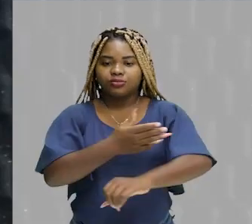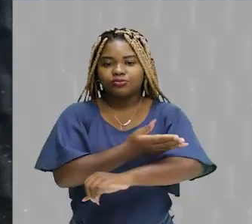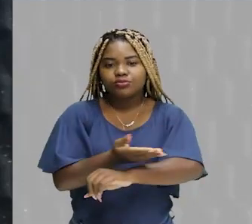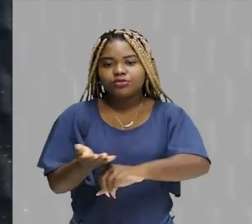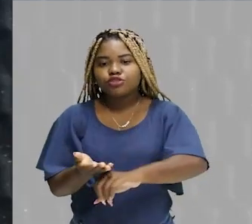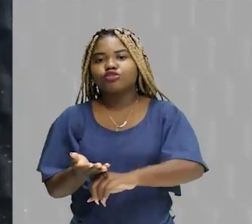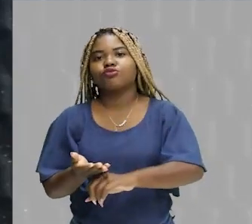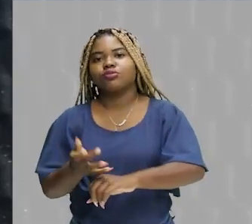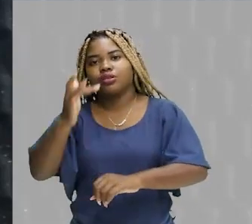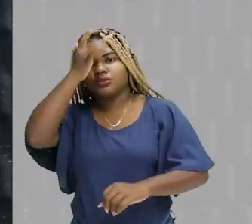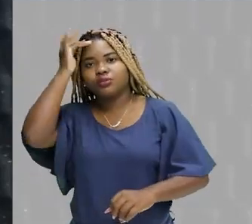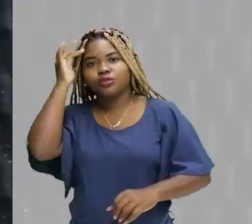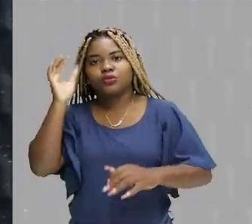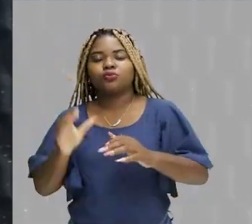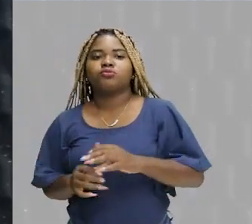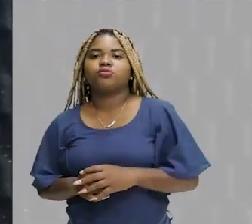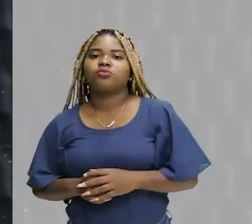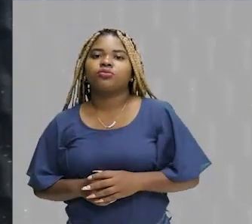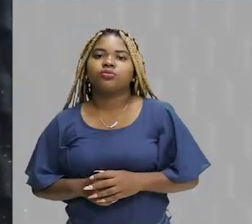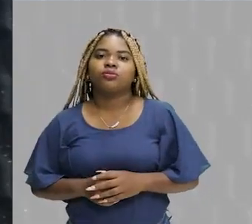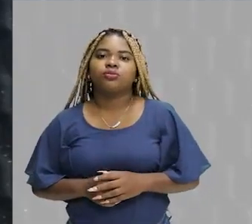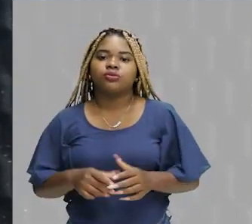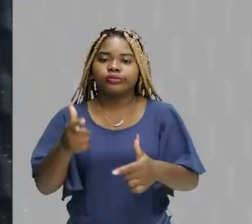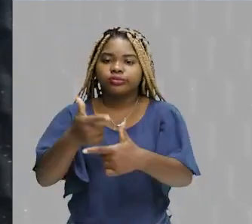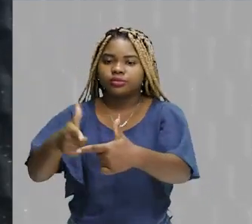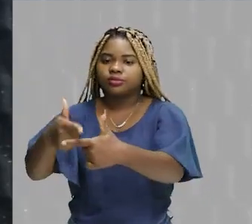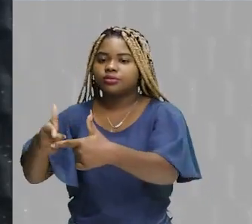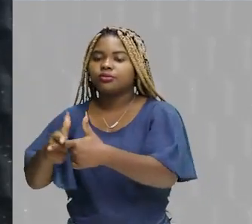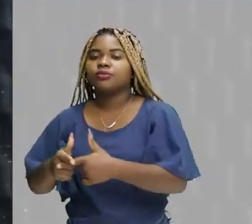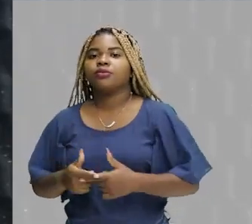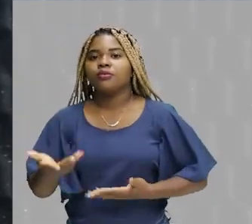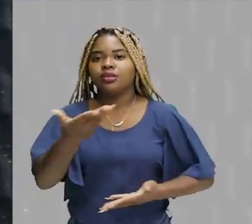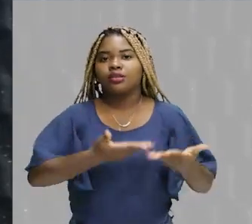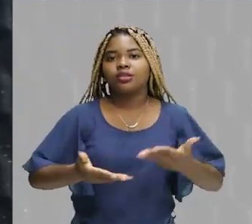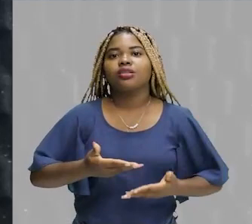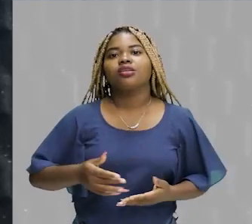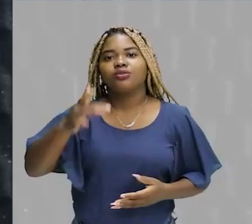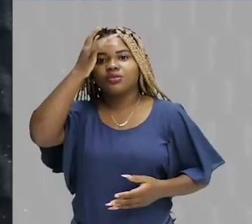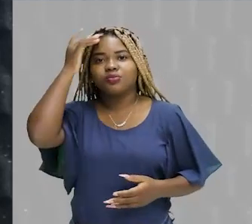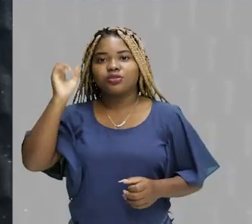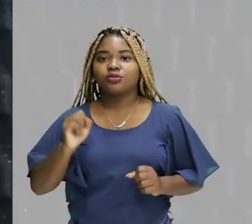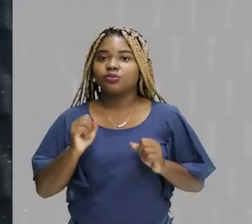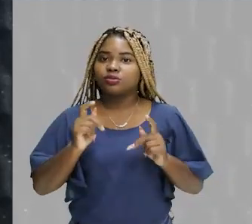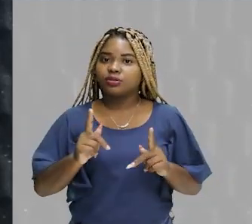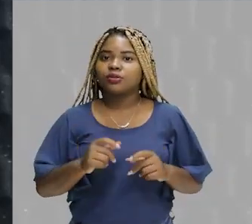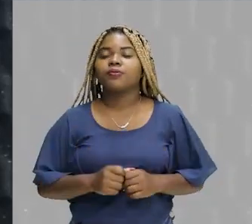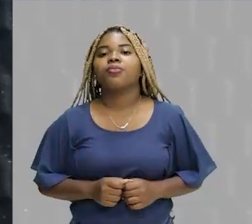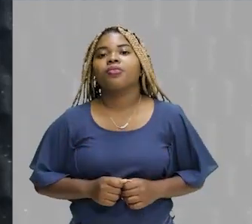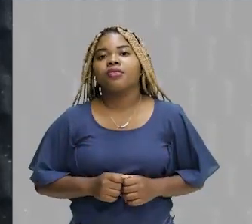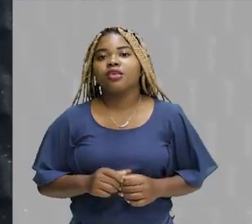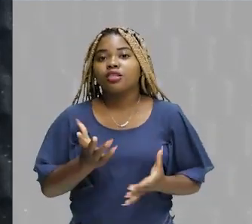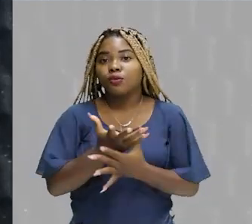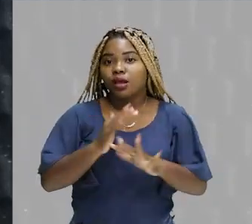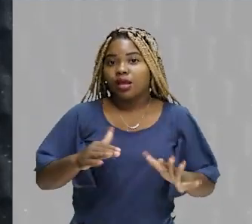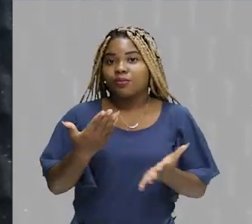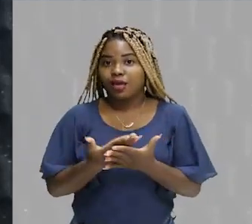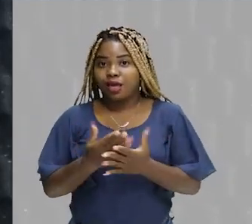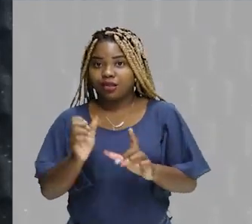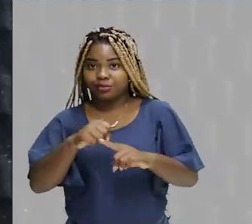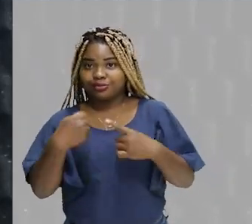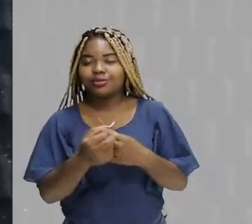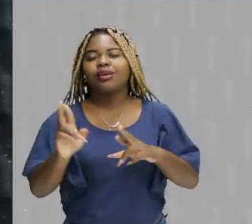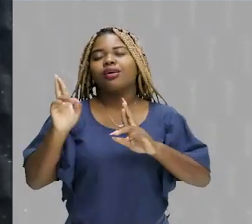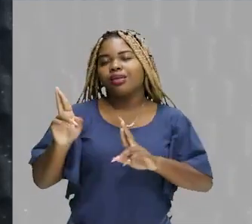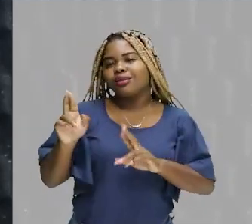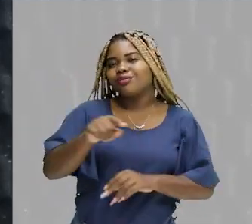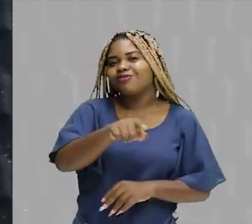desviantes podem ser explicados pela interação do homem com o meio social. Beleza? Dito isso, a gente encerra mais uma aula de Sociologia. Espero